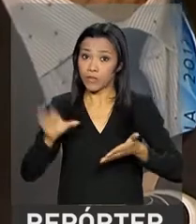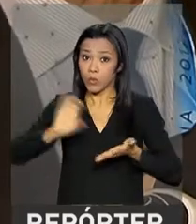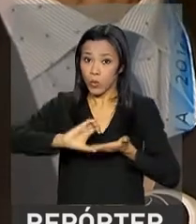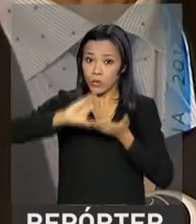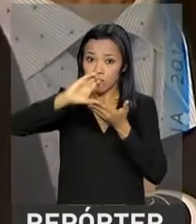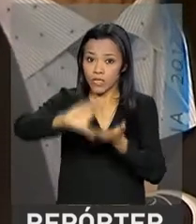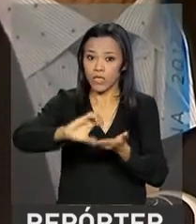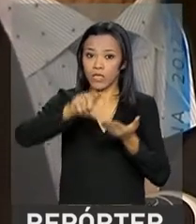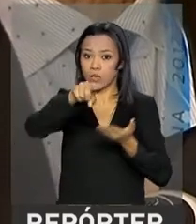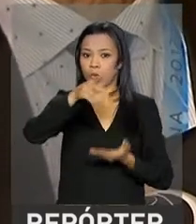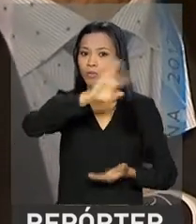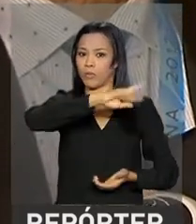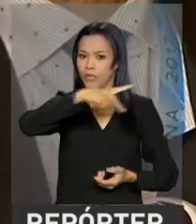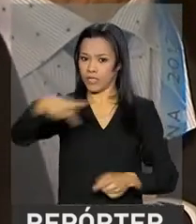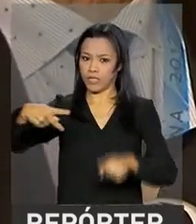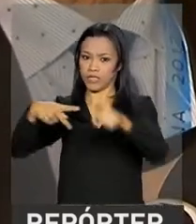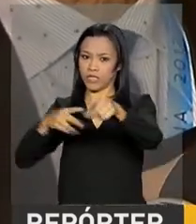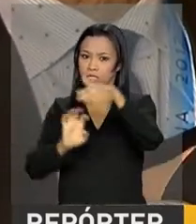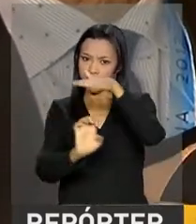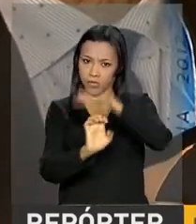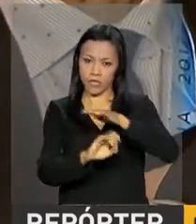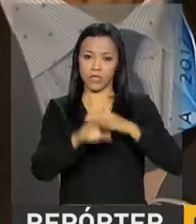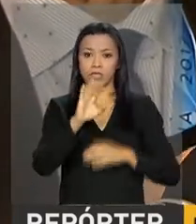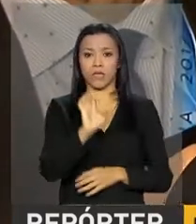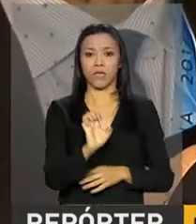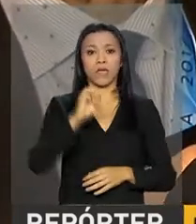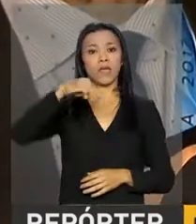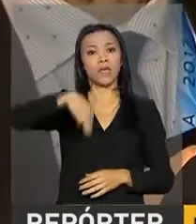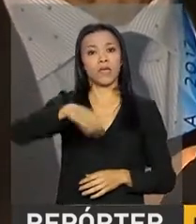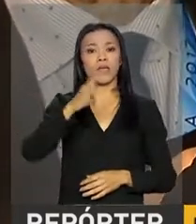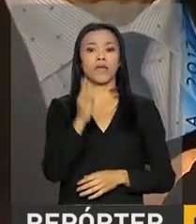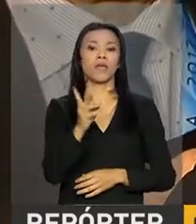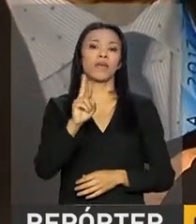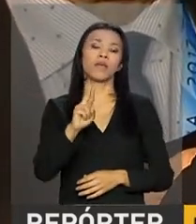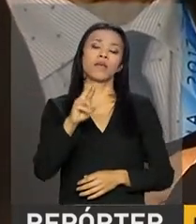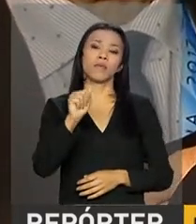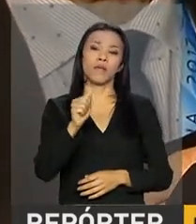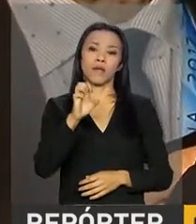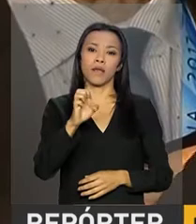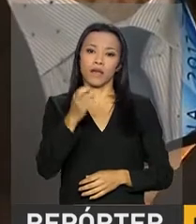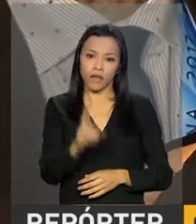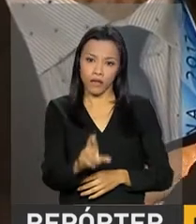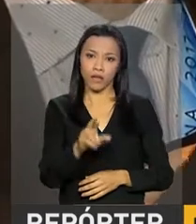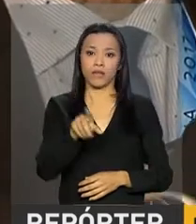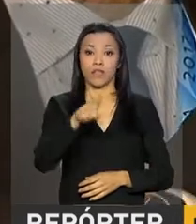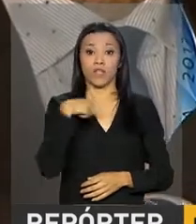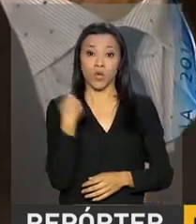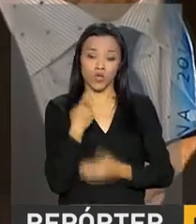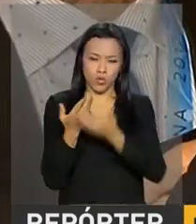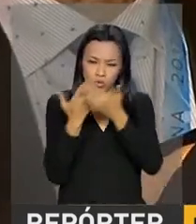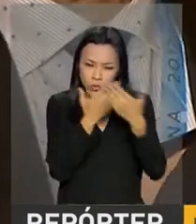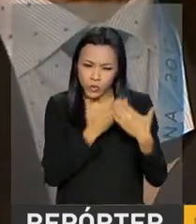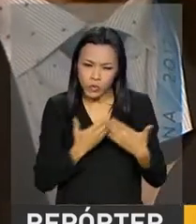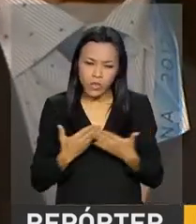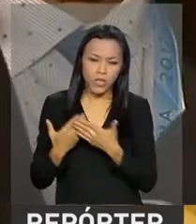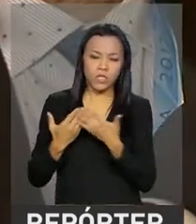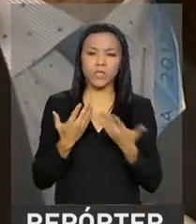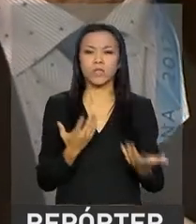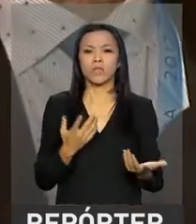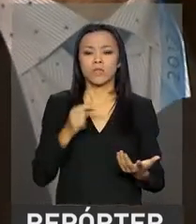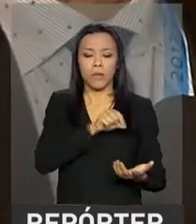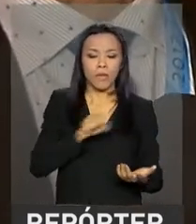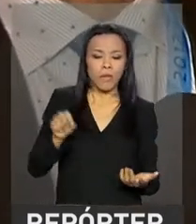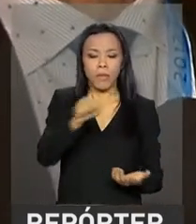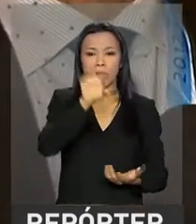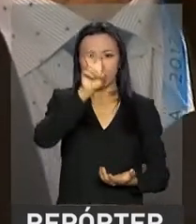foi um deles nós estamos criando um grupo dentro dos brics vai estudar de ação regional enfim 15 países que é um tema